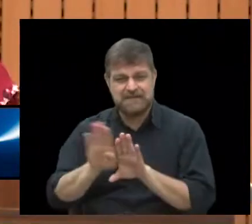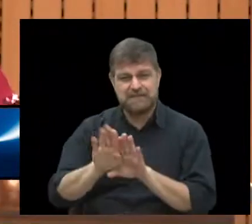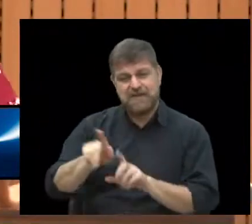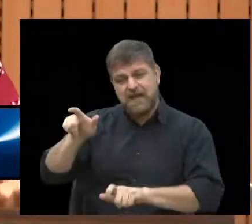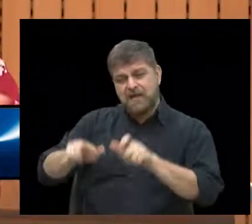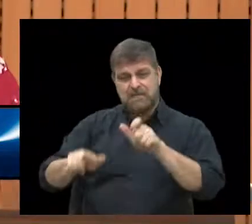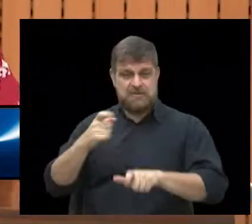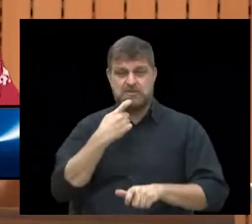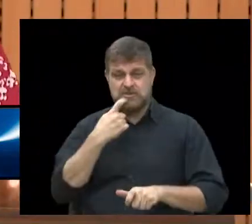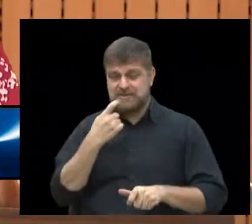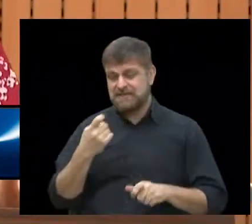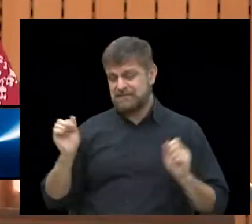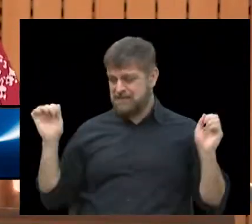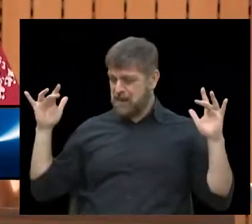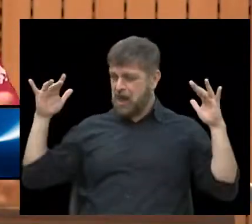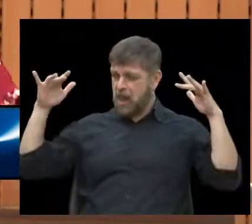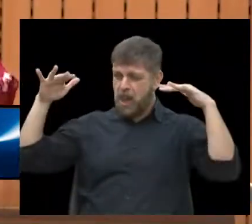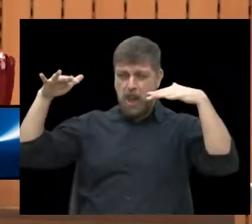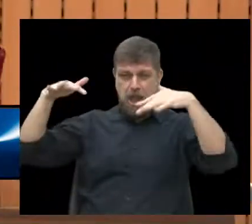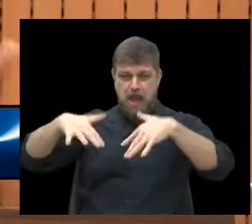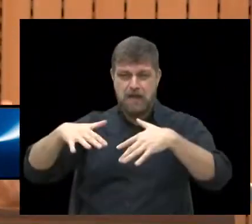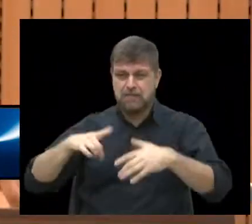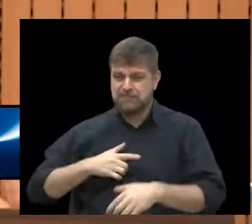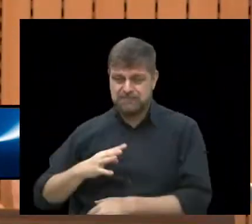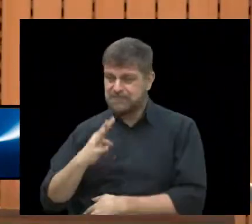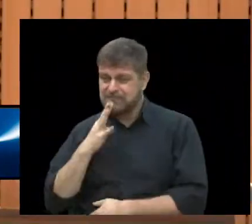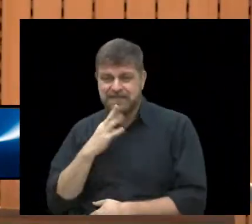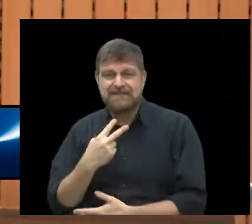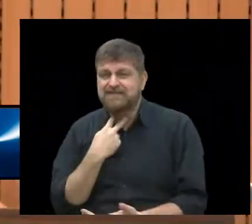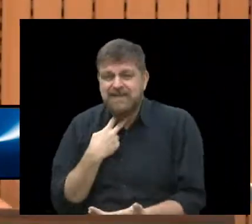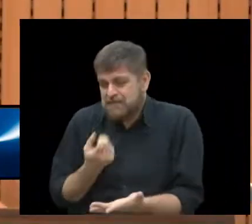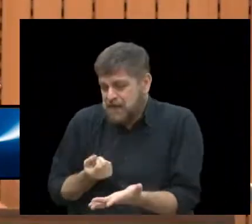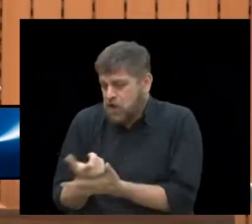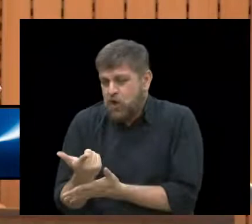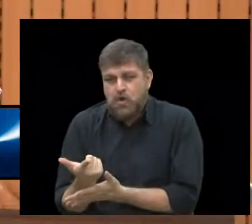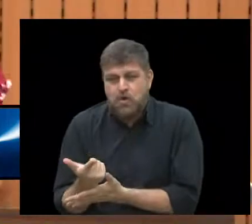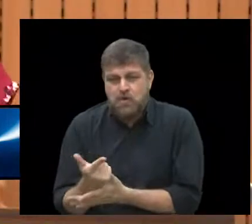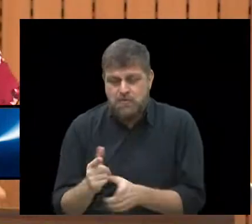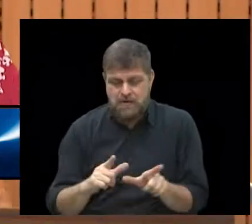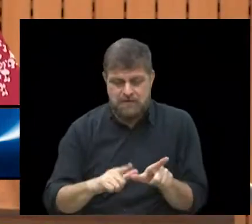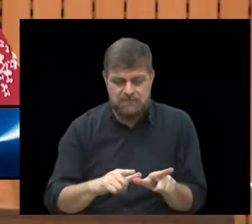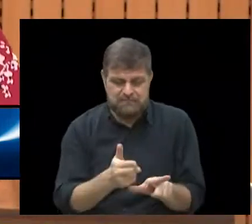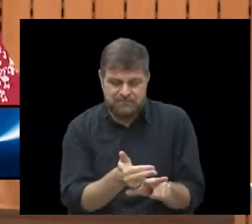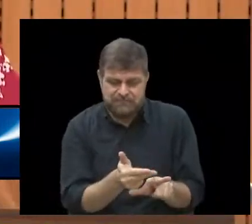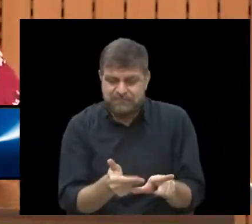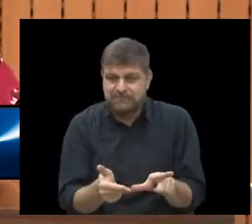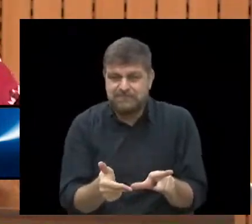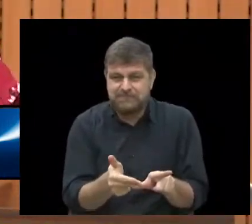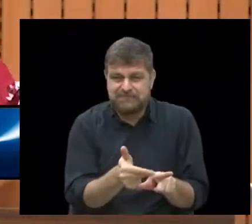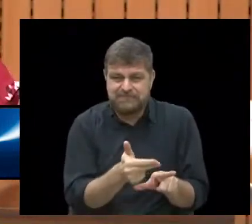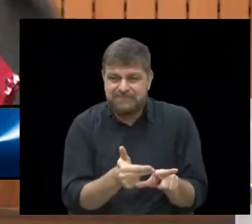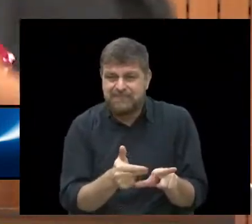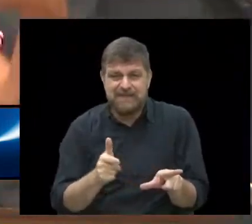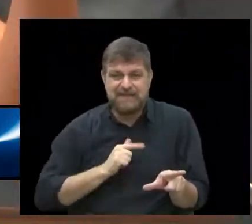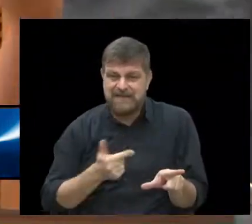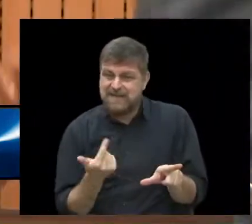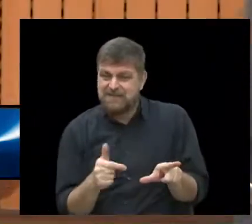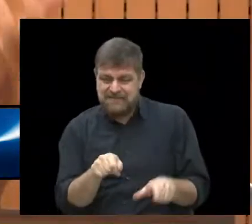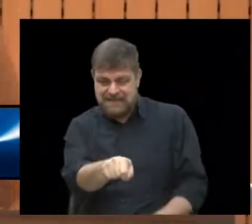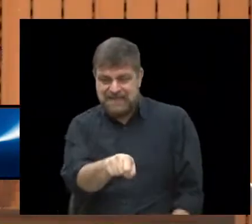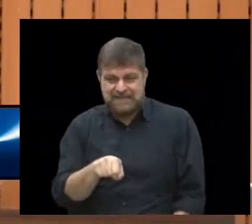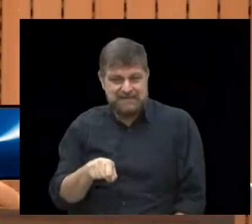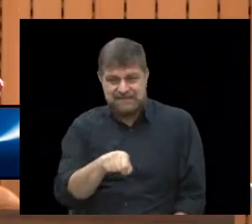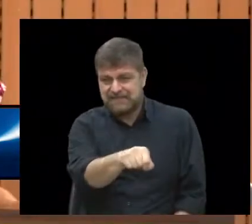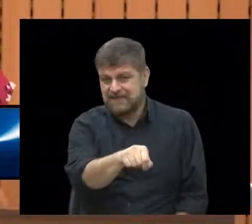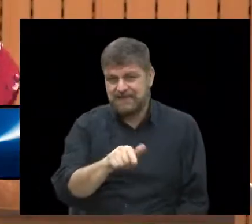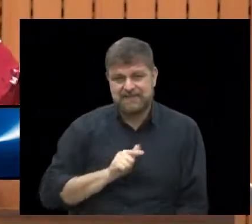uma cidade que transita muita gente e não tem a possibilidade de usar o QR, não está acostumada